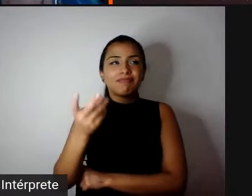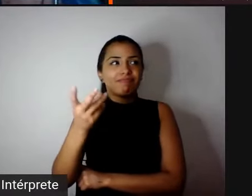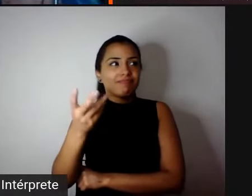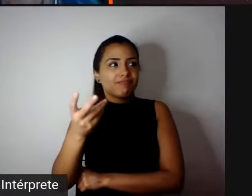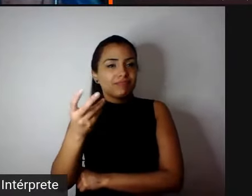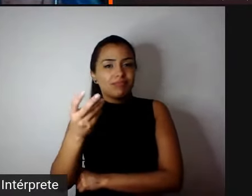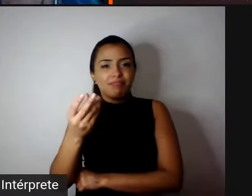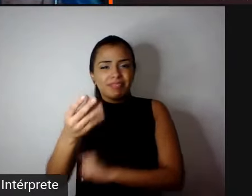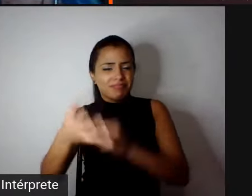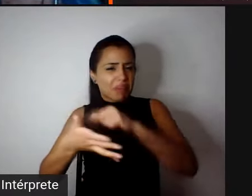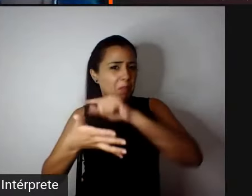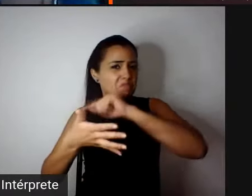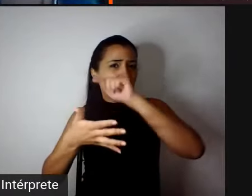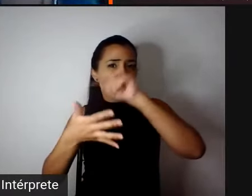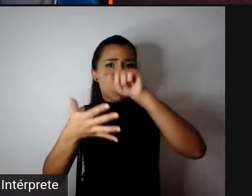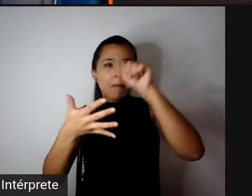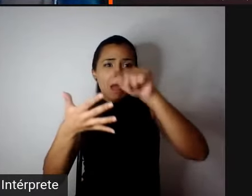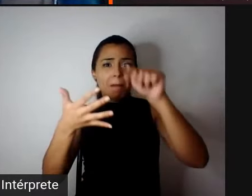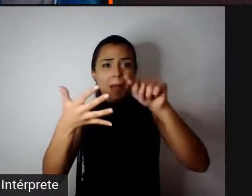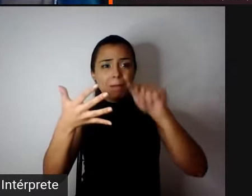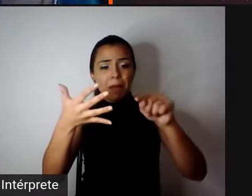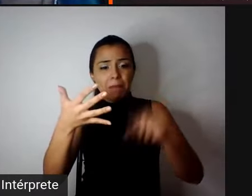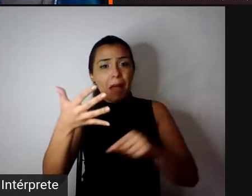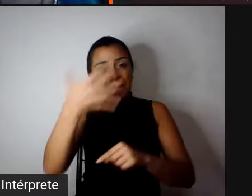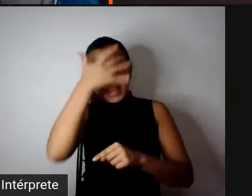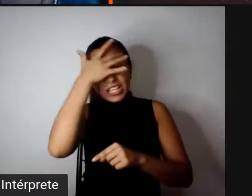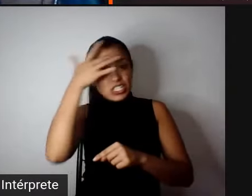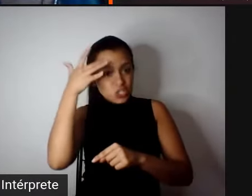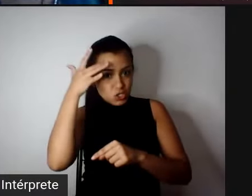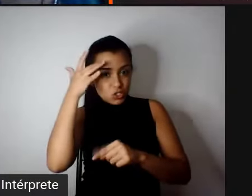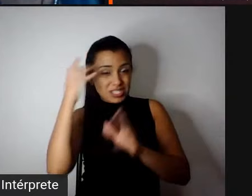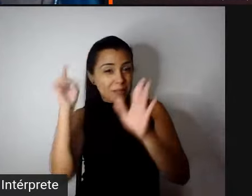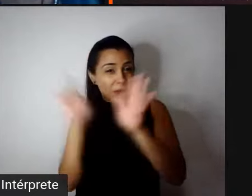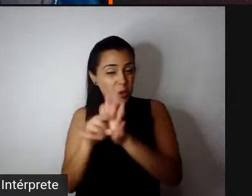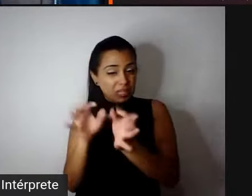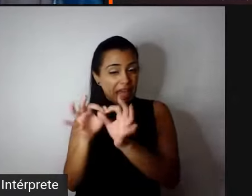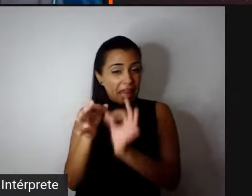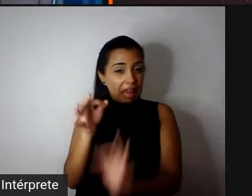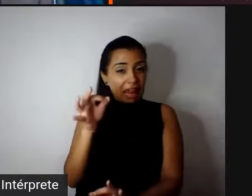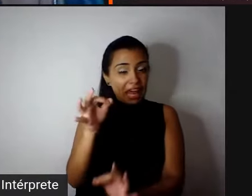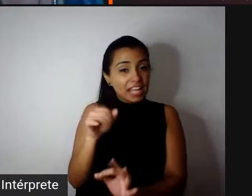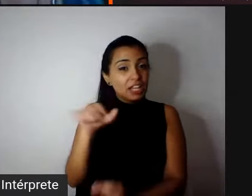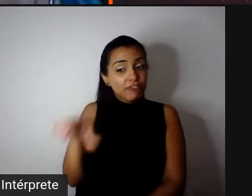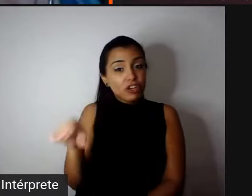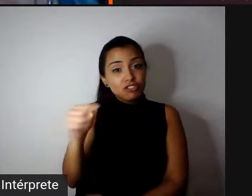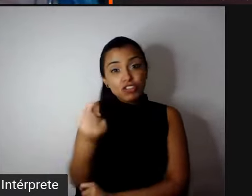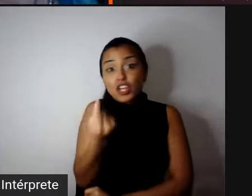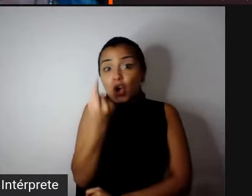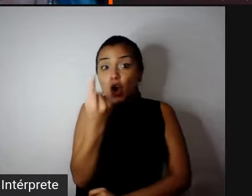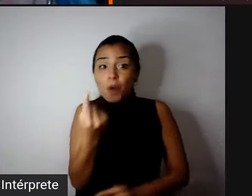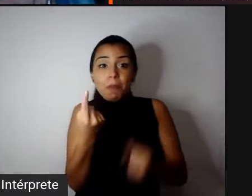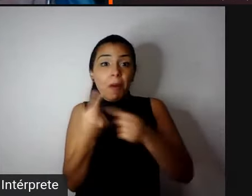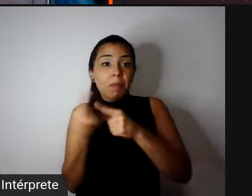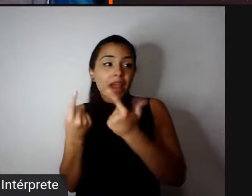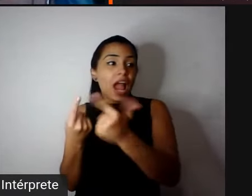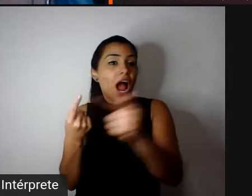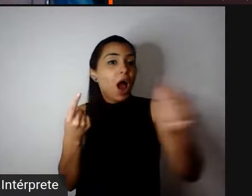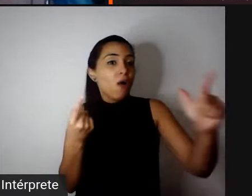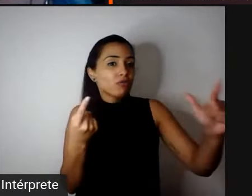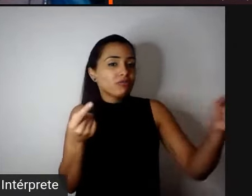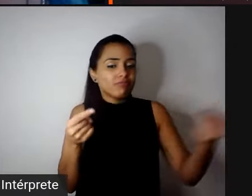fila que fizeram perguntas longas. Então, eu vou escolher uma só que repete um pouco menos, né, as questões das